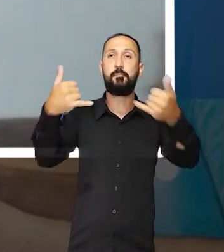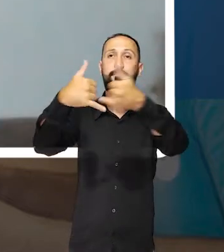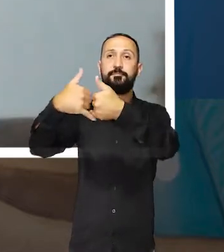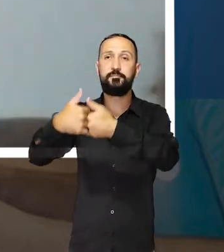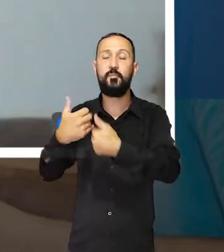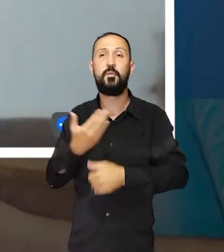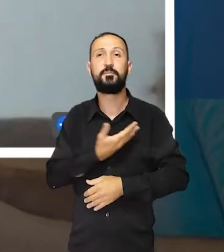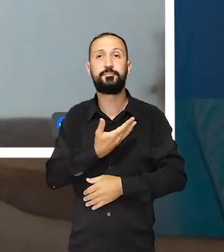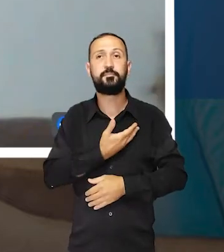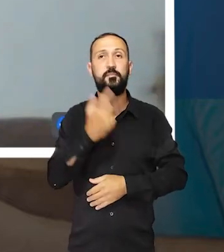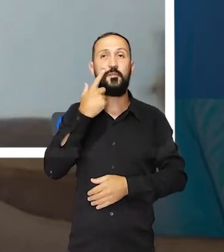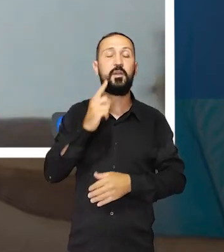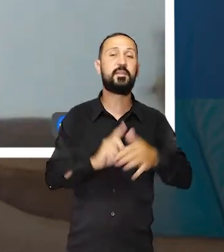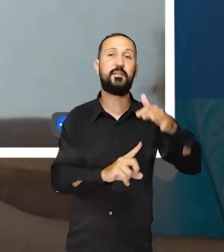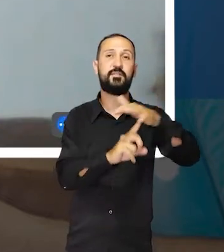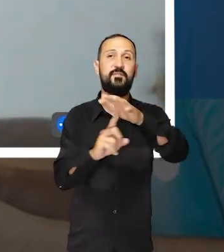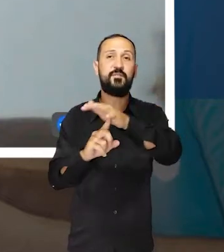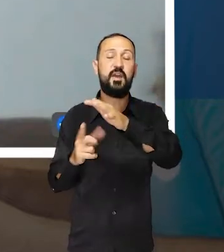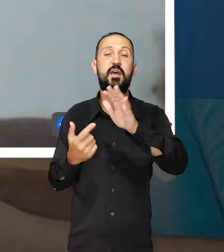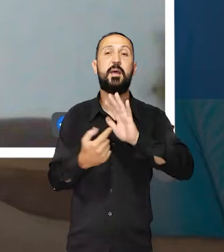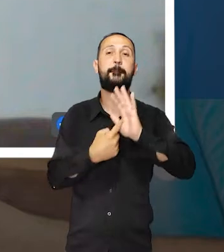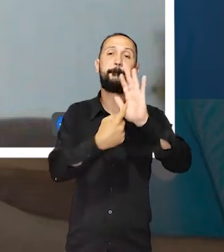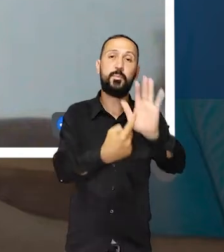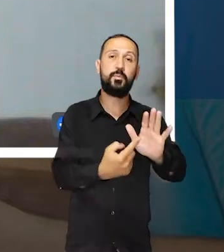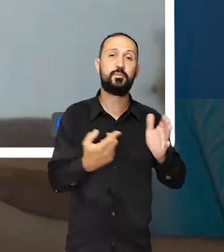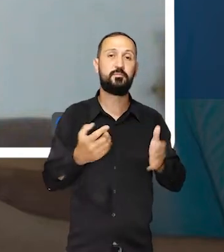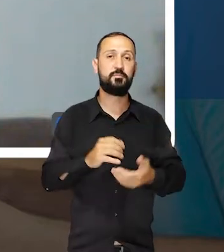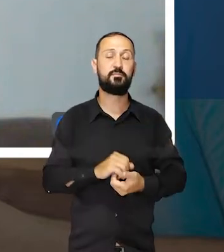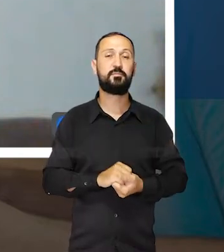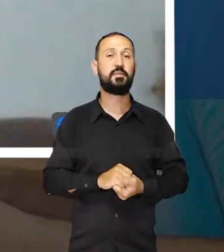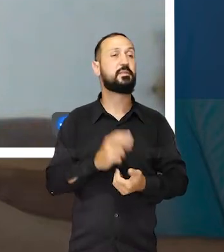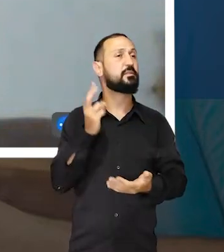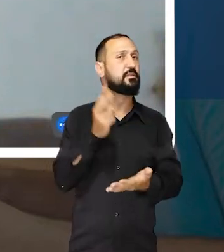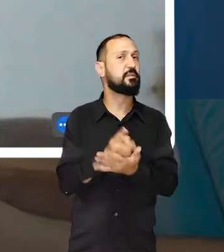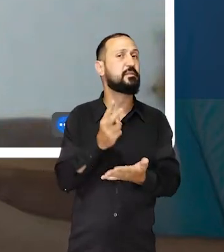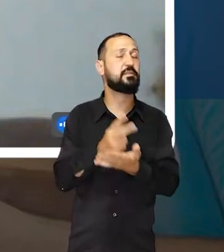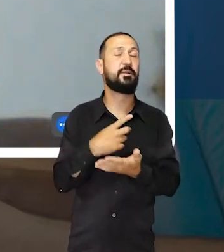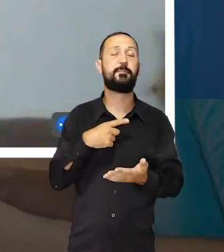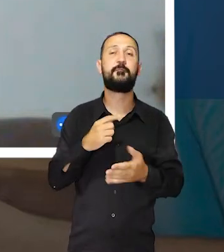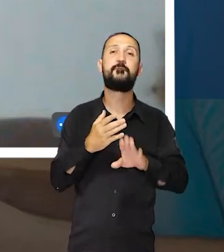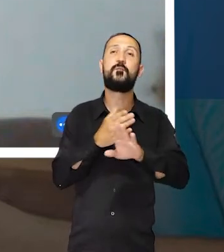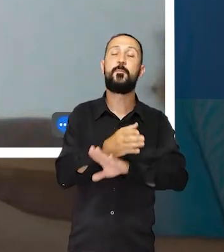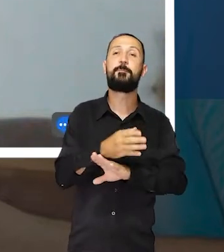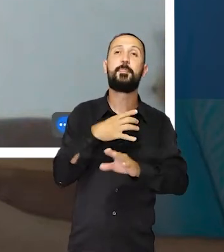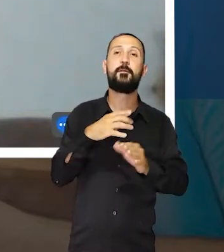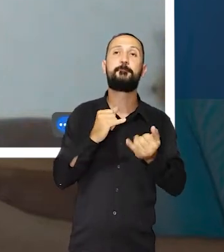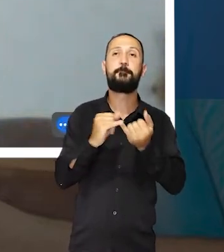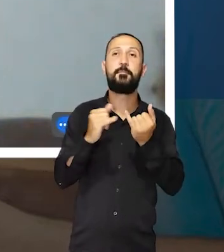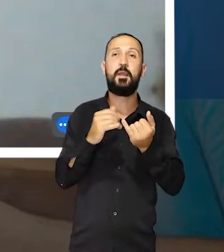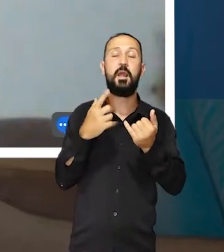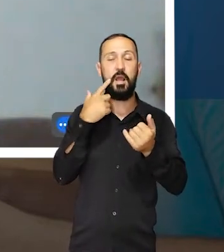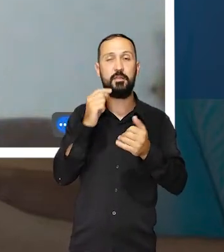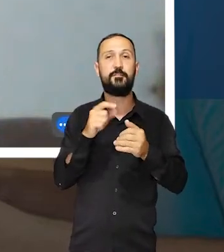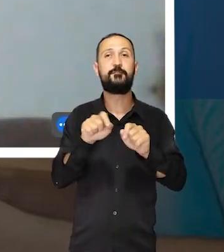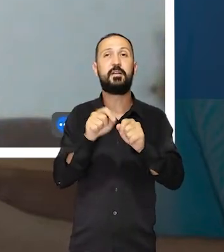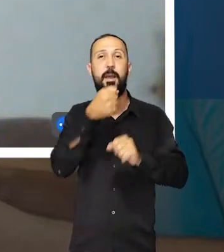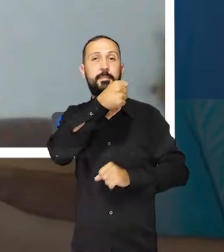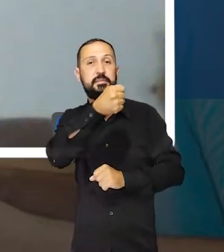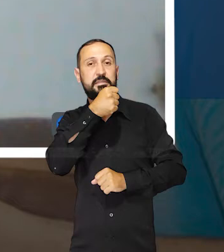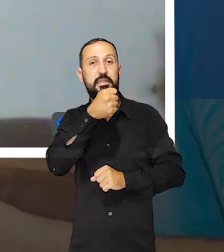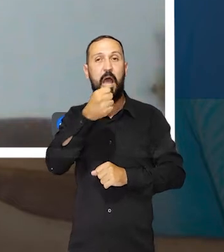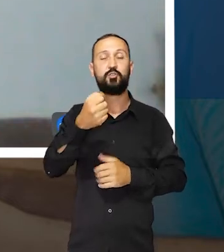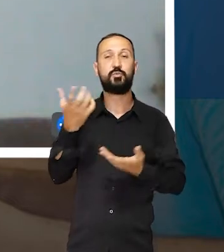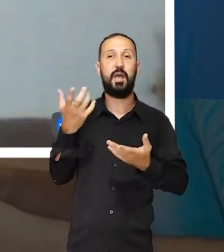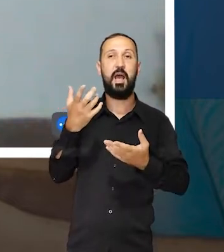contato com os amigos, nas feiras literárias. A gente sempre fez um pouco de, vamos dizer assim, de assessoria